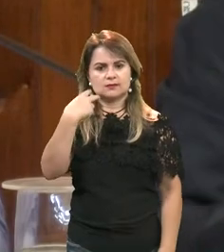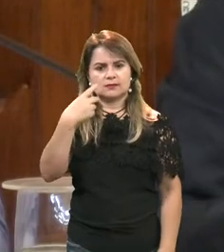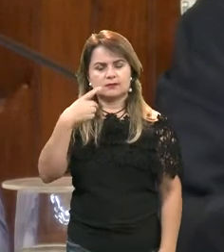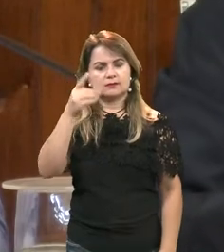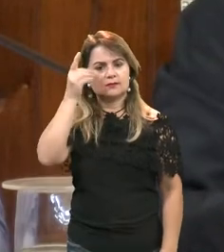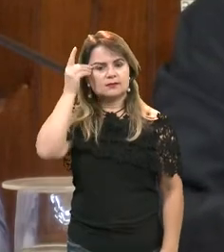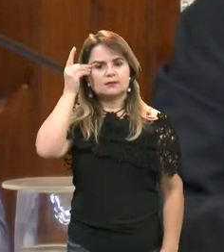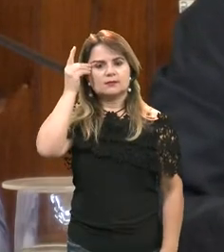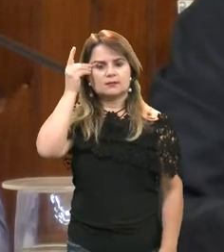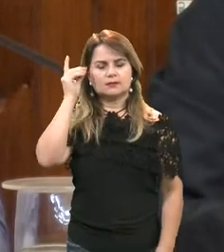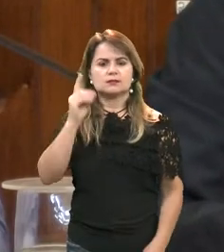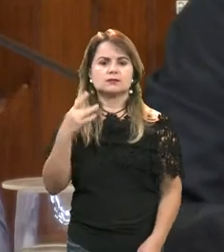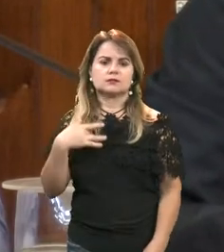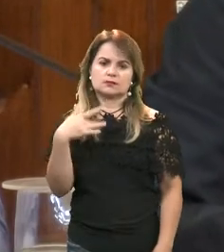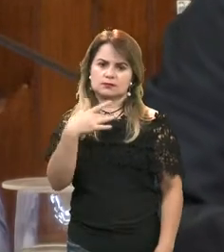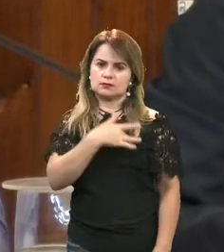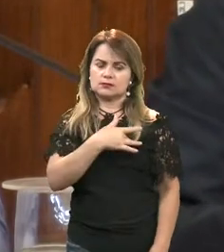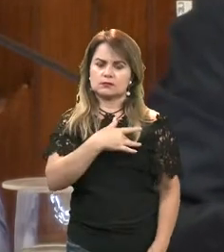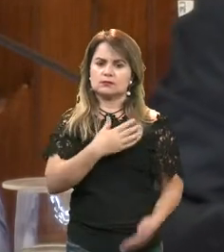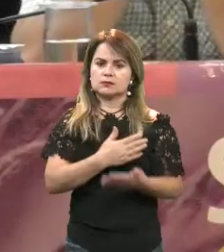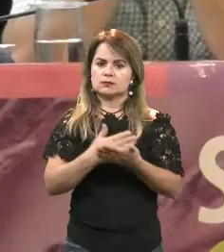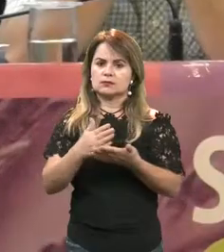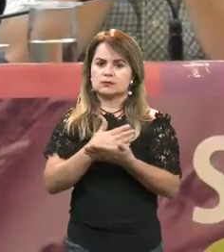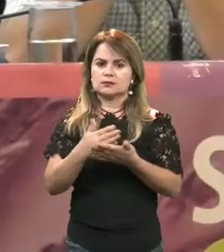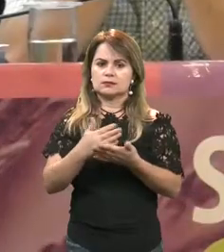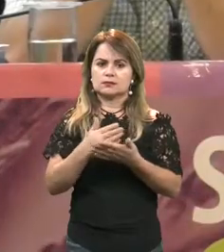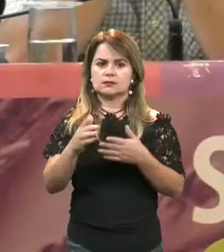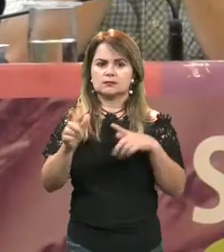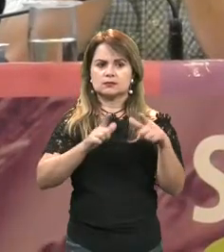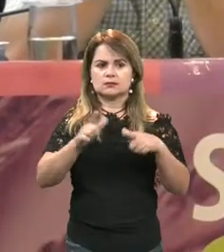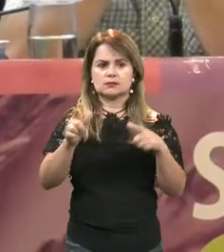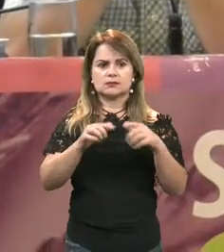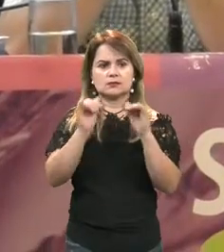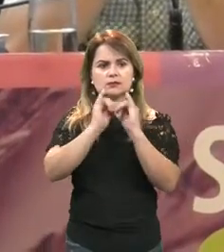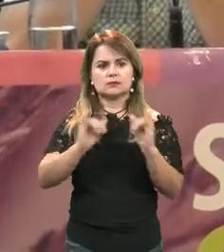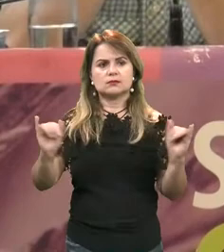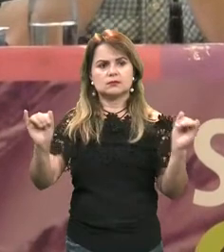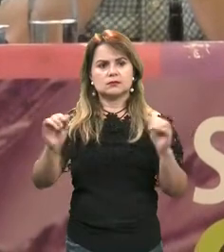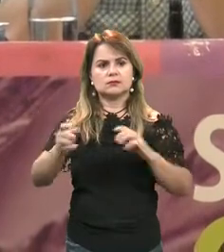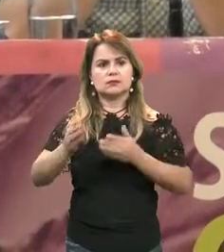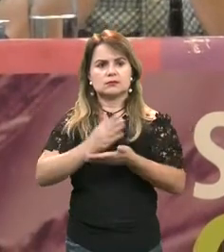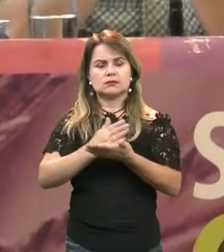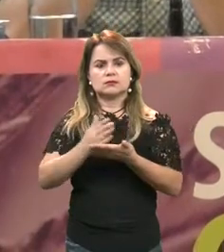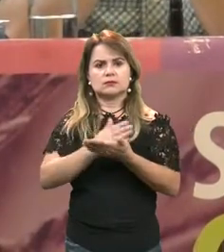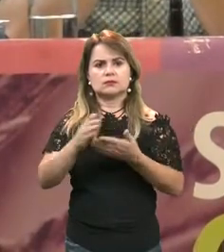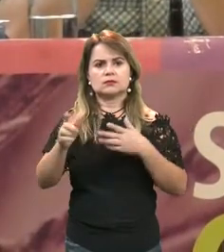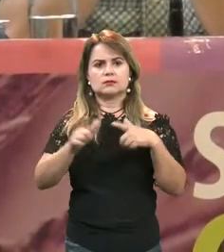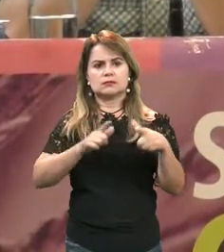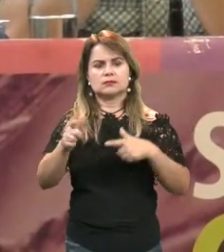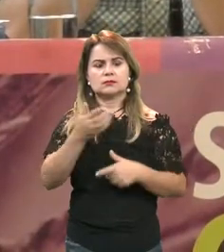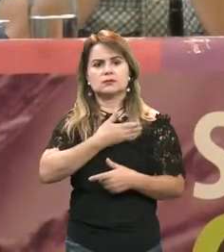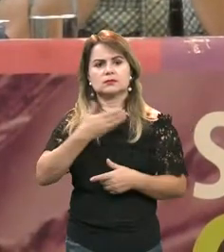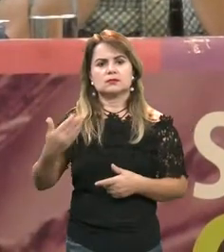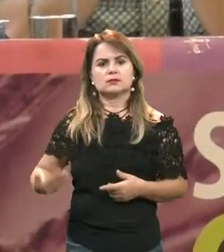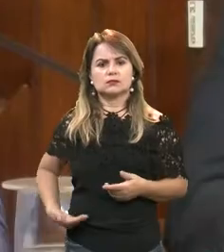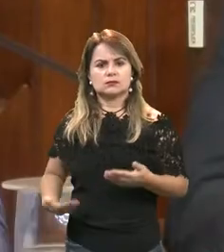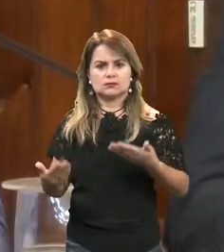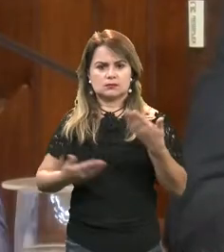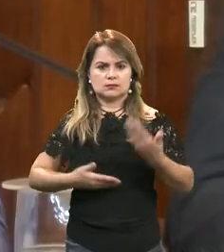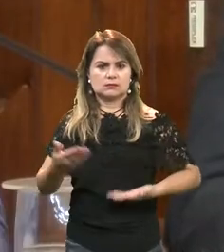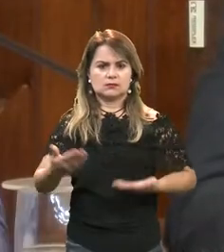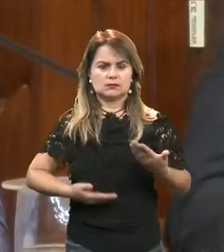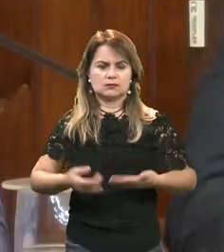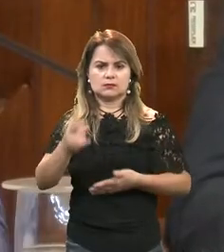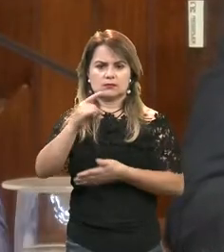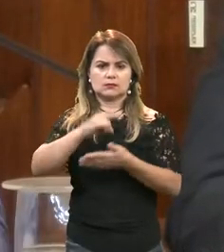Saúde. E dando início aos trabalhos, declaro aberta a presente audiência pública em atendimento ao requerimento